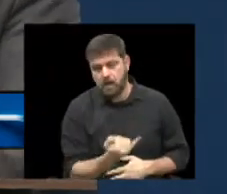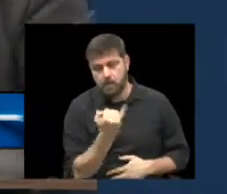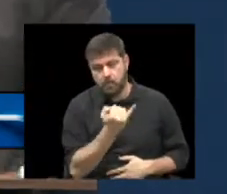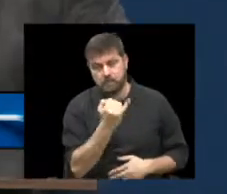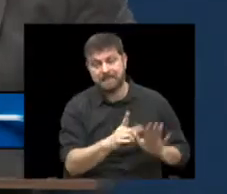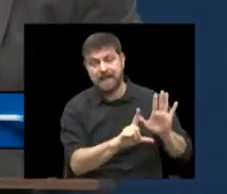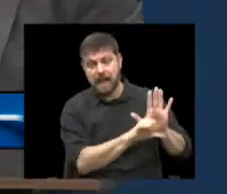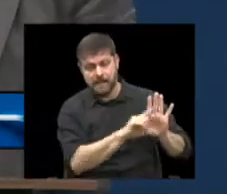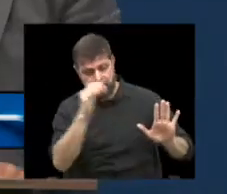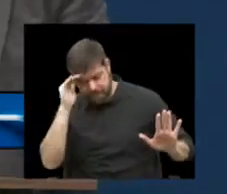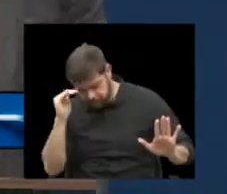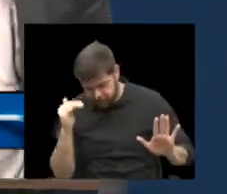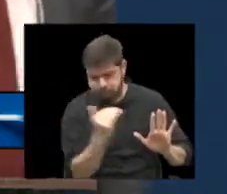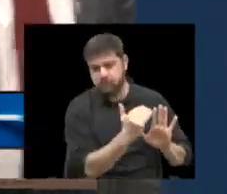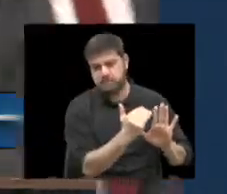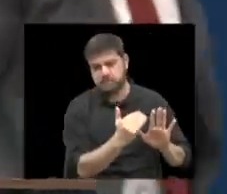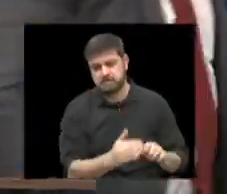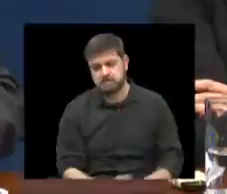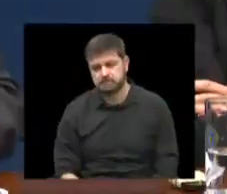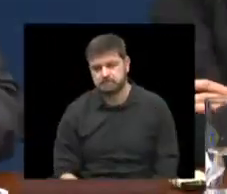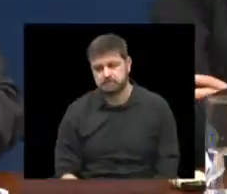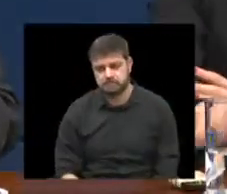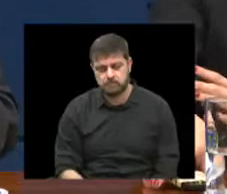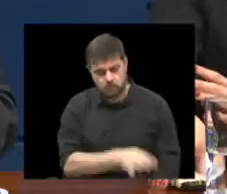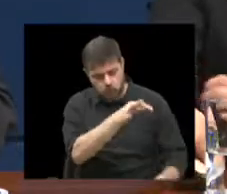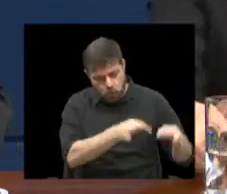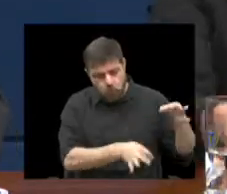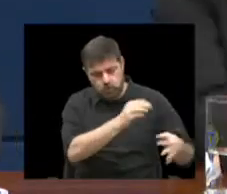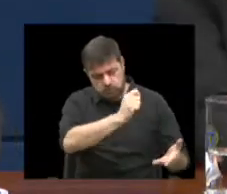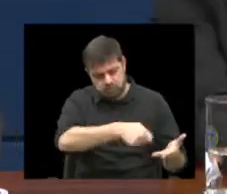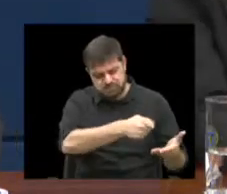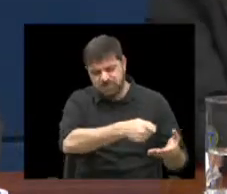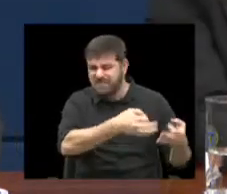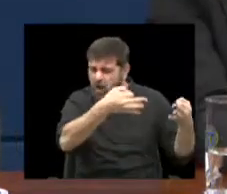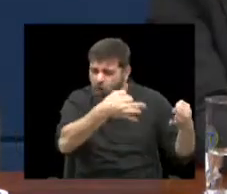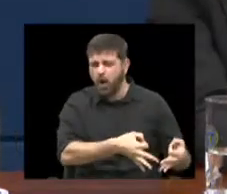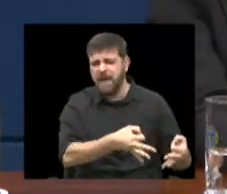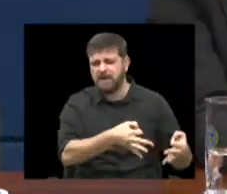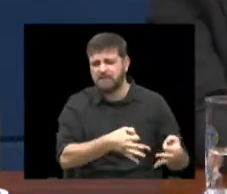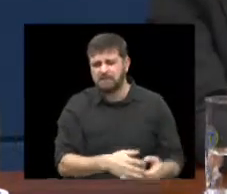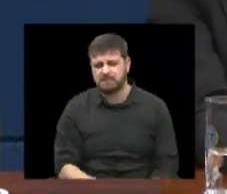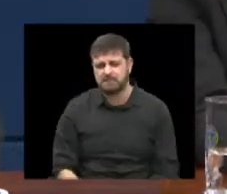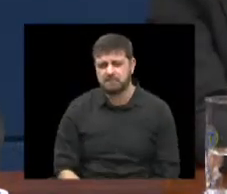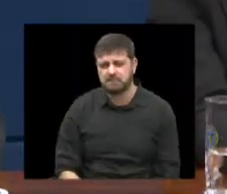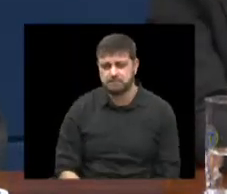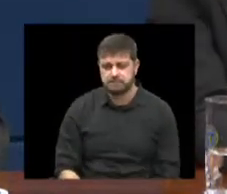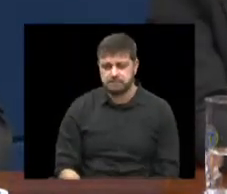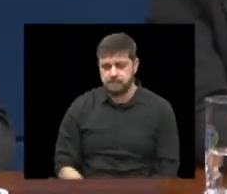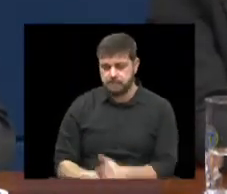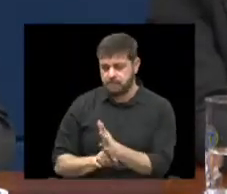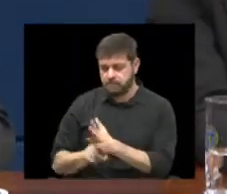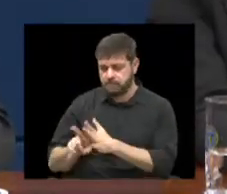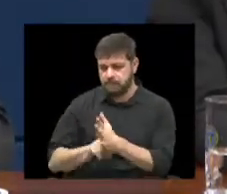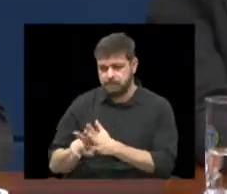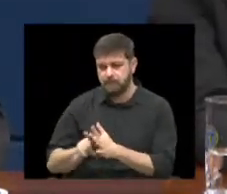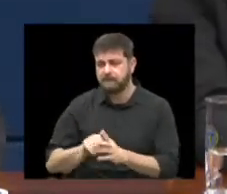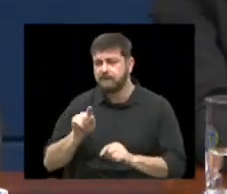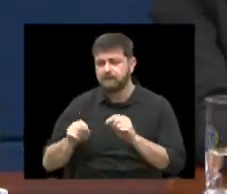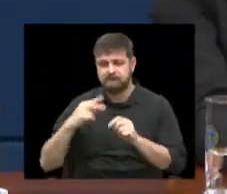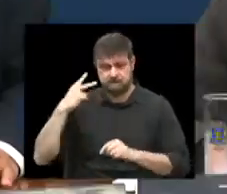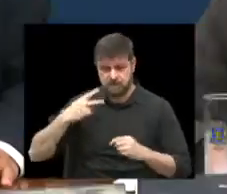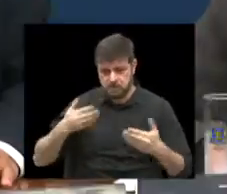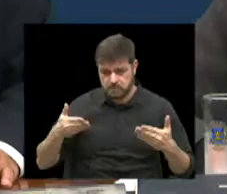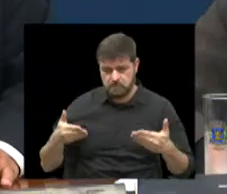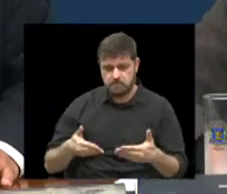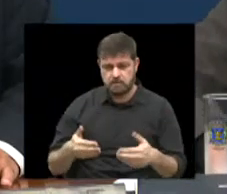cumpriu-se a lei. Muito obrigado. Obrigado, vereador Paulo Gualtério. eu consulto o secretário, o próximo vereador